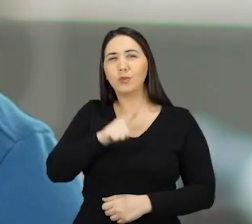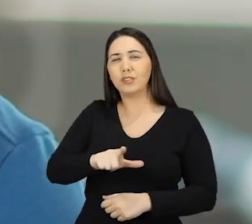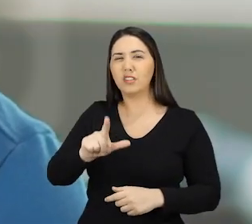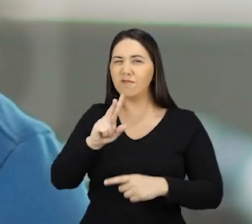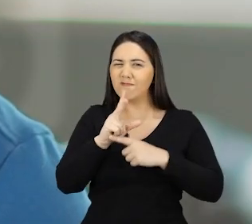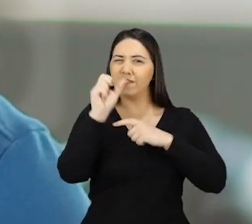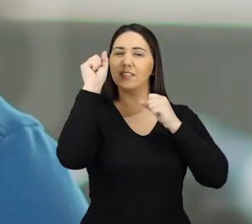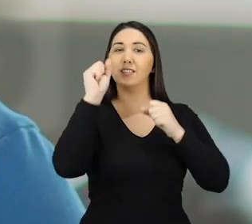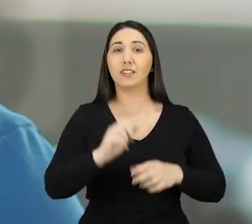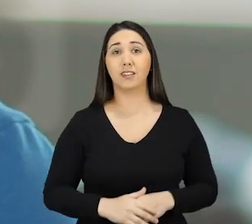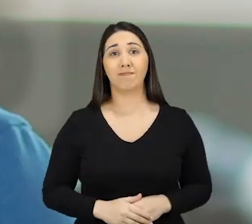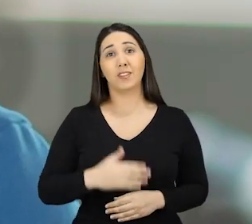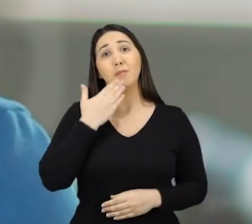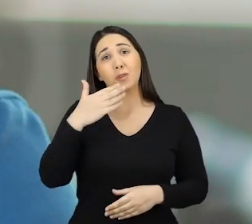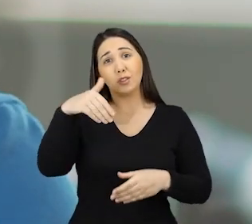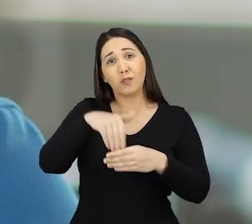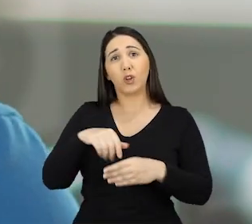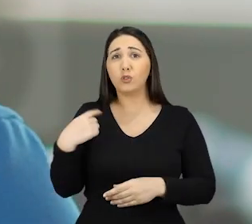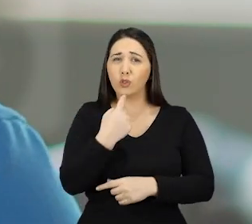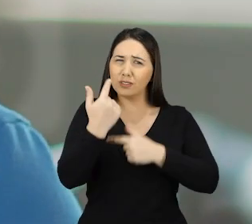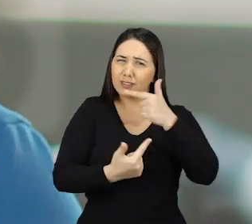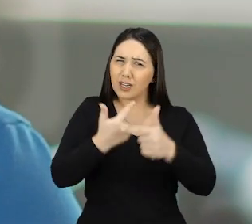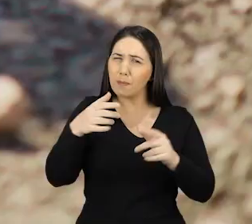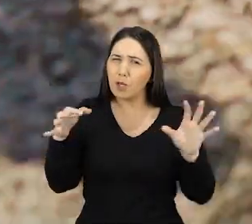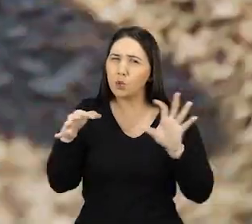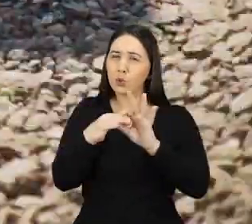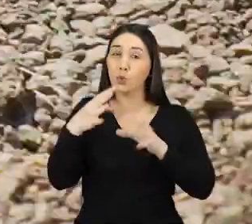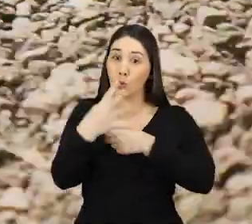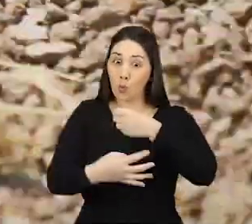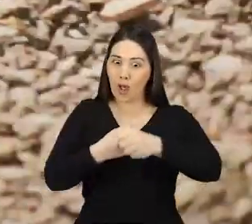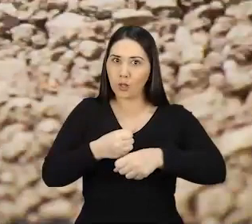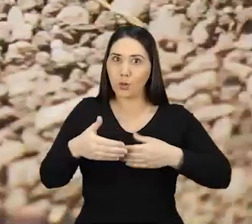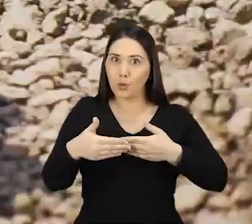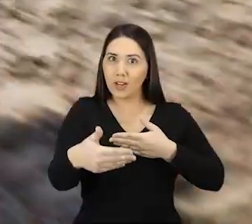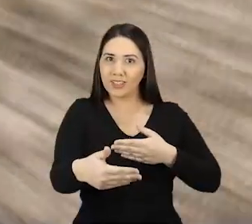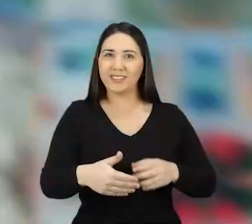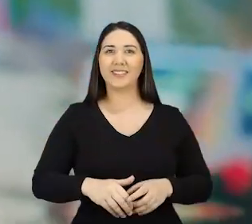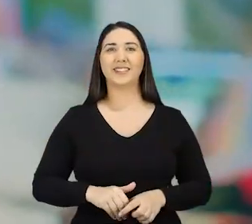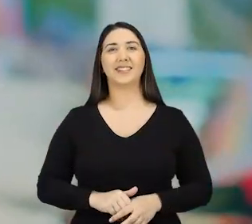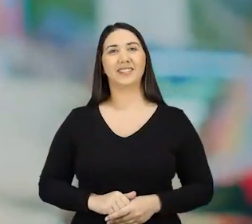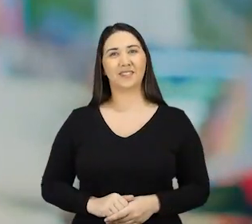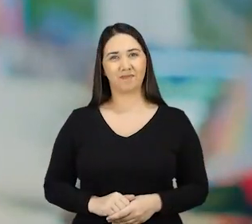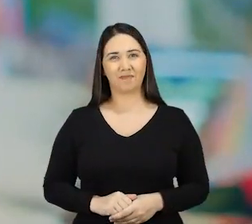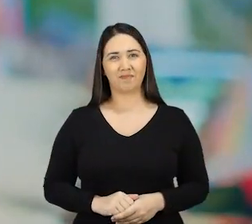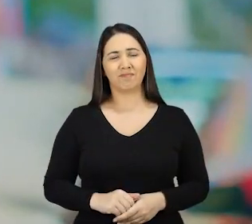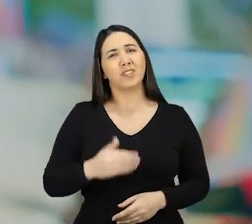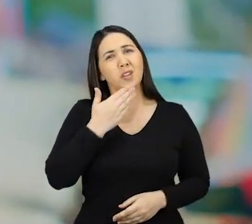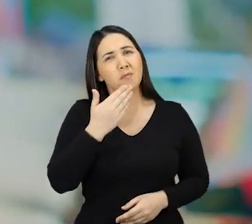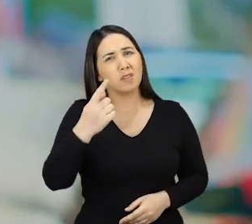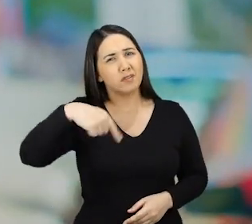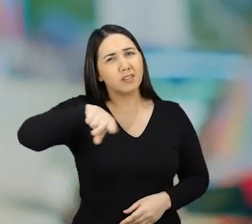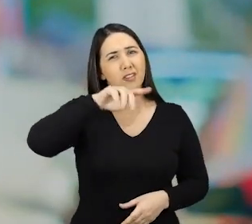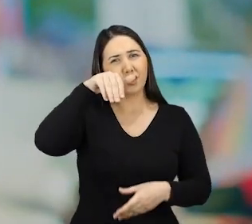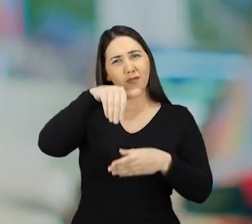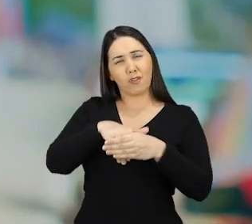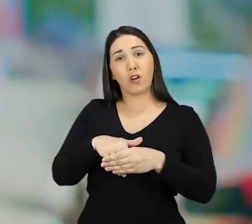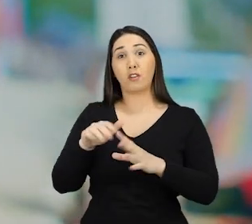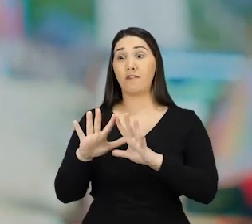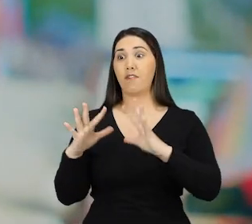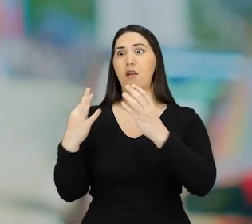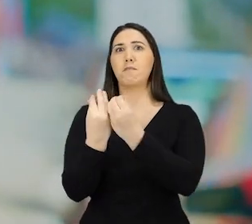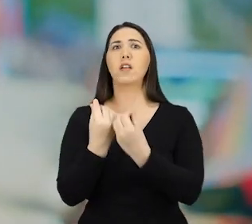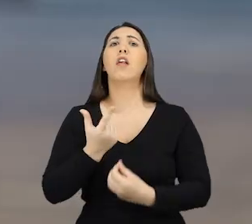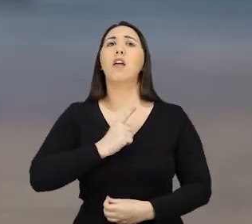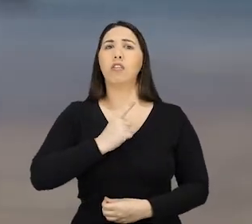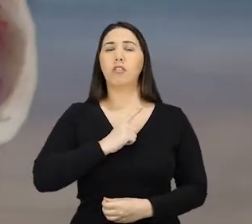voto para tudo que a gente vai fazer juntos nos próximos 4 anos. Eu quero o seu voto para as milhares de famílias que terão acesso